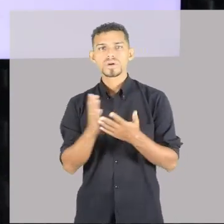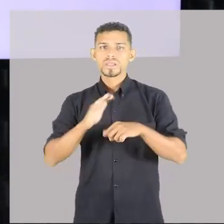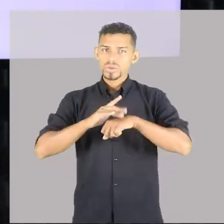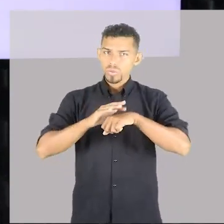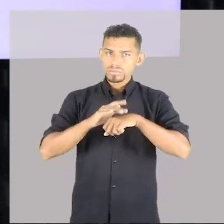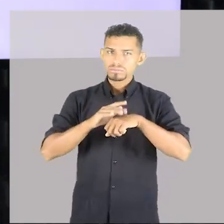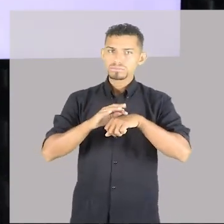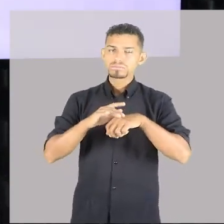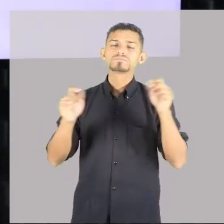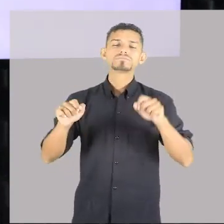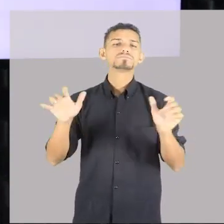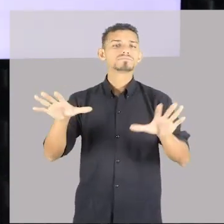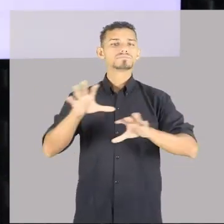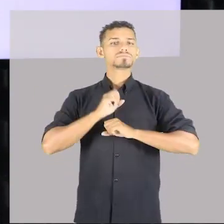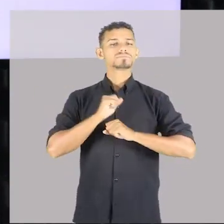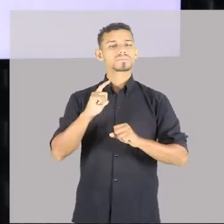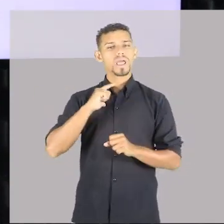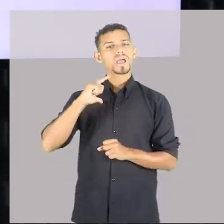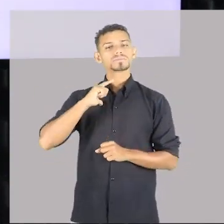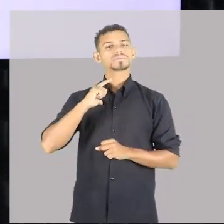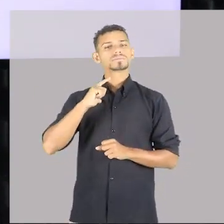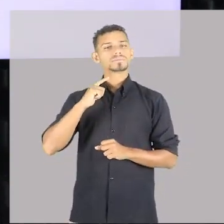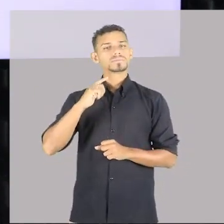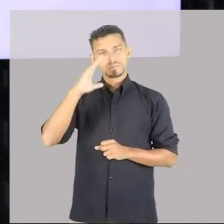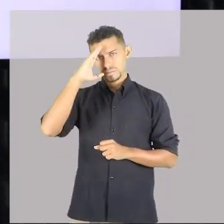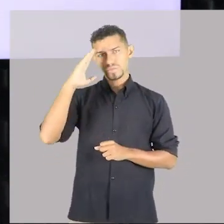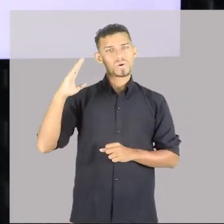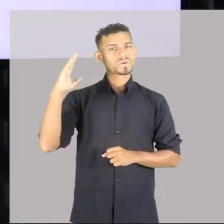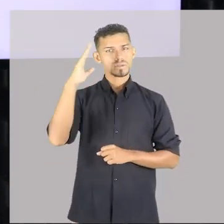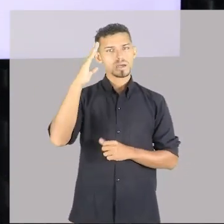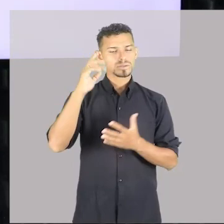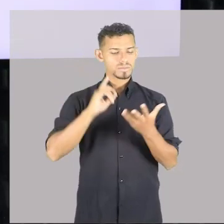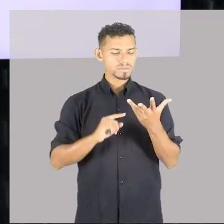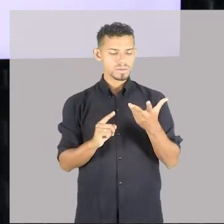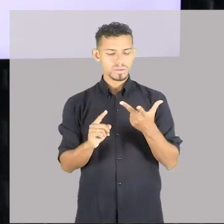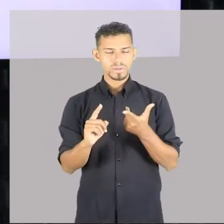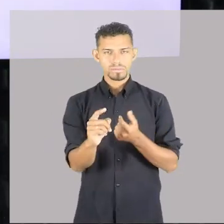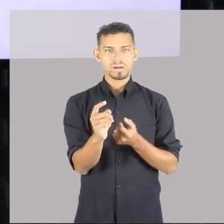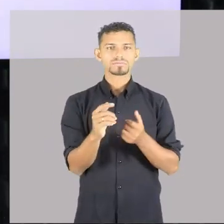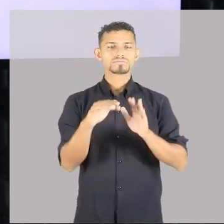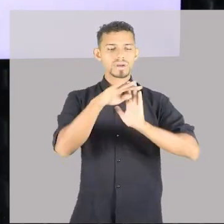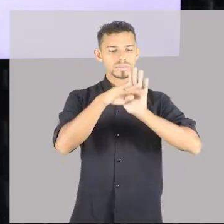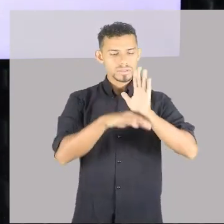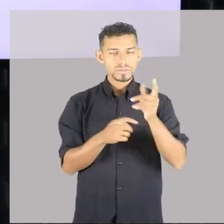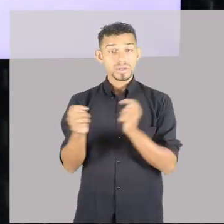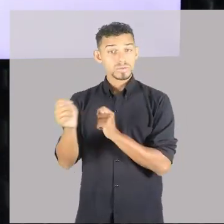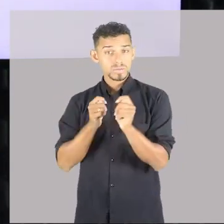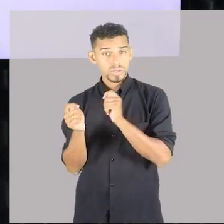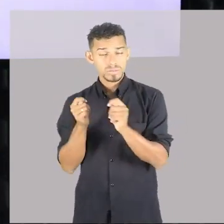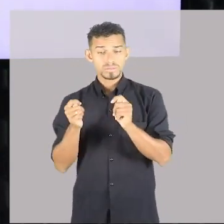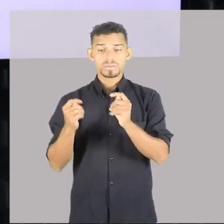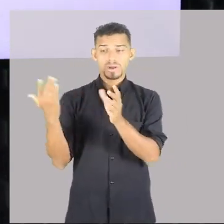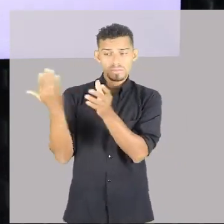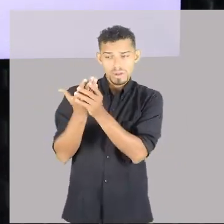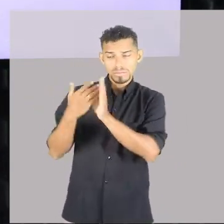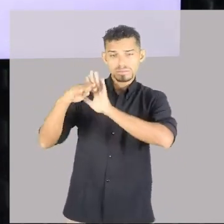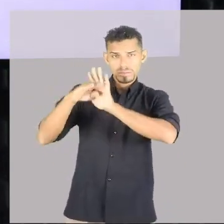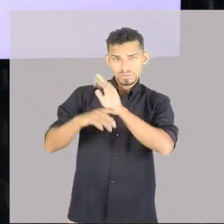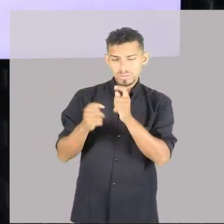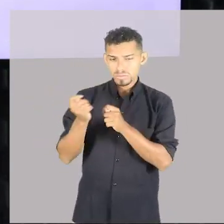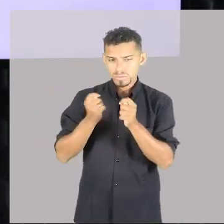também possuirá prioridade nos seus procedimentos administrativos, nos seus processos